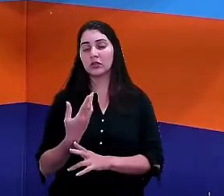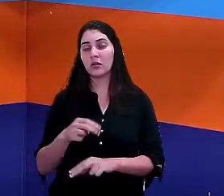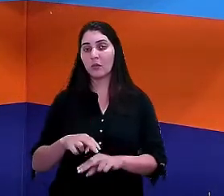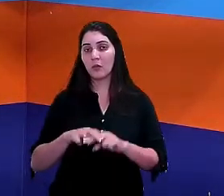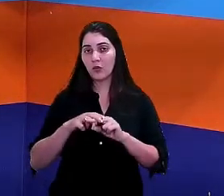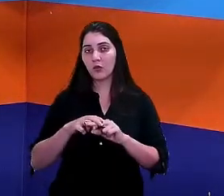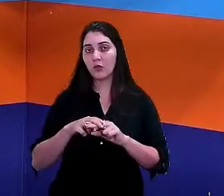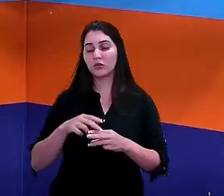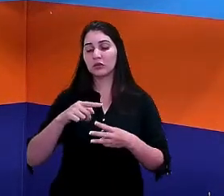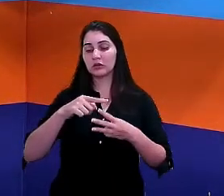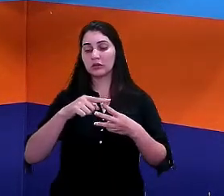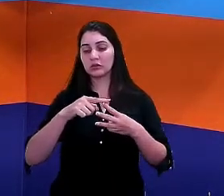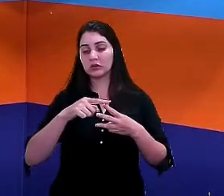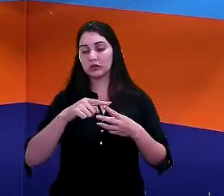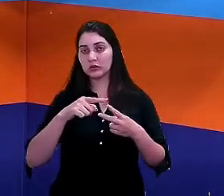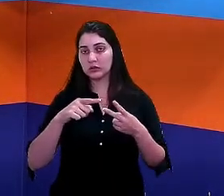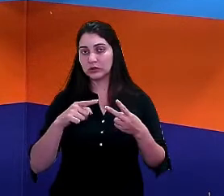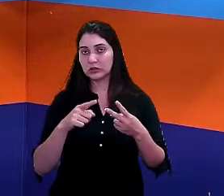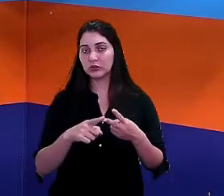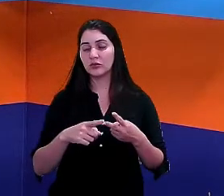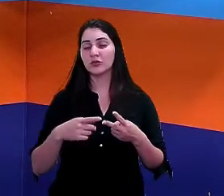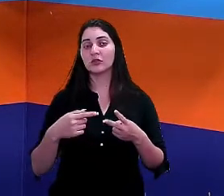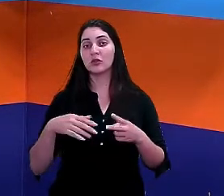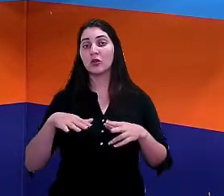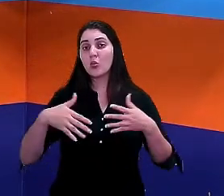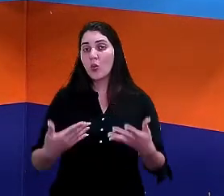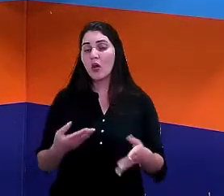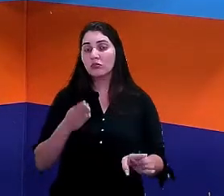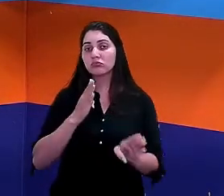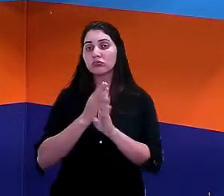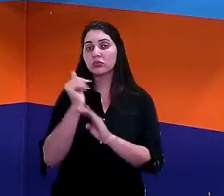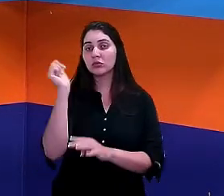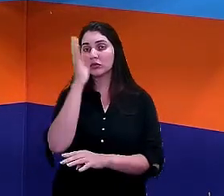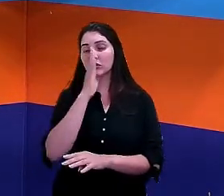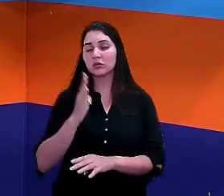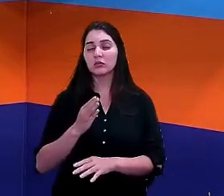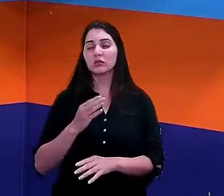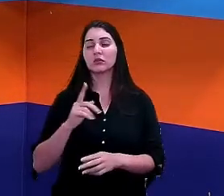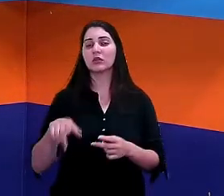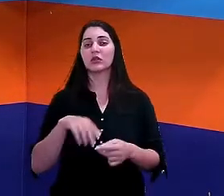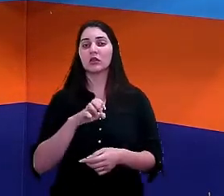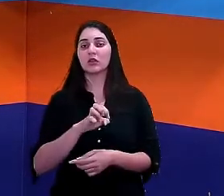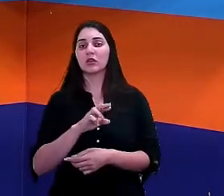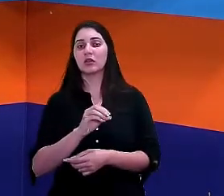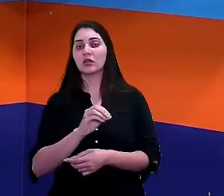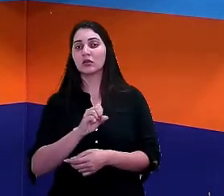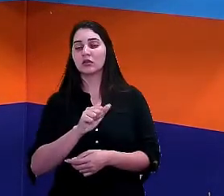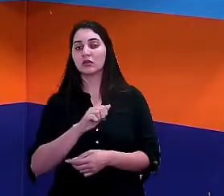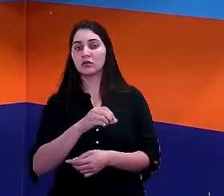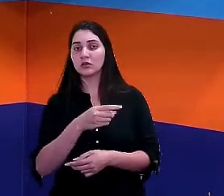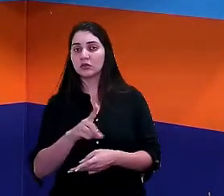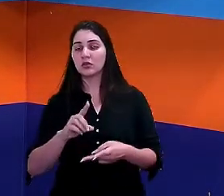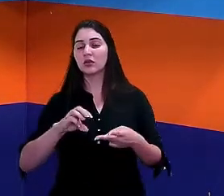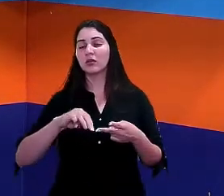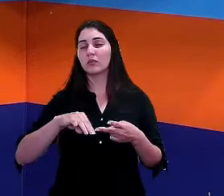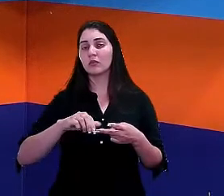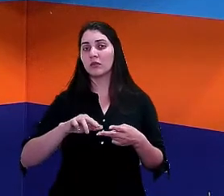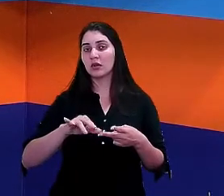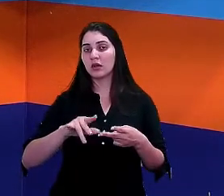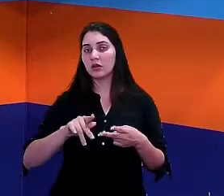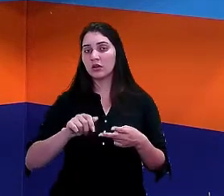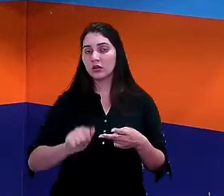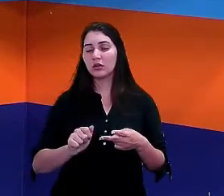né? E quais deles então nós encontramos mais aqui no Brasil, né? Vira um pouquinho sobre a erosão, sobre a deposição marinha, sobre sedimentação.